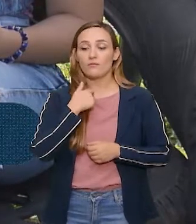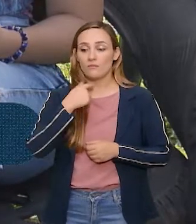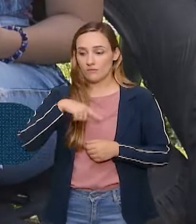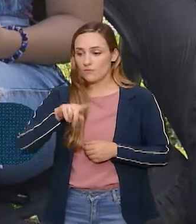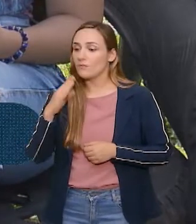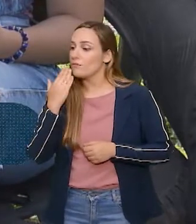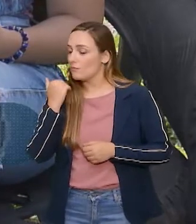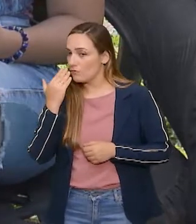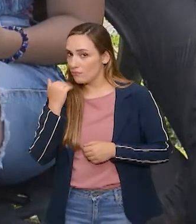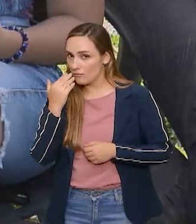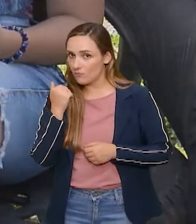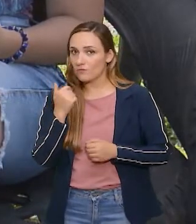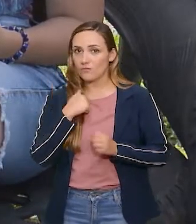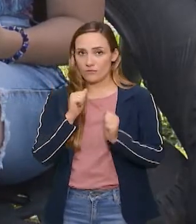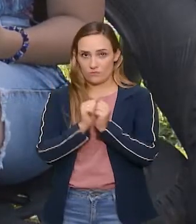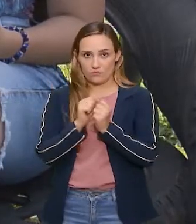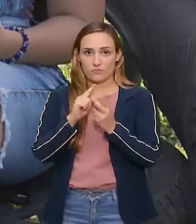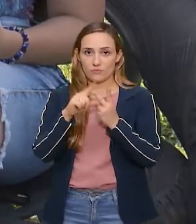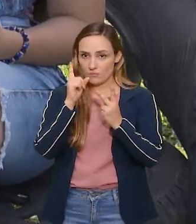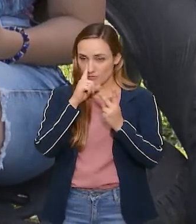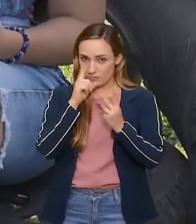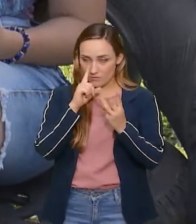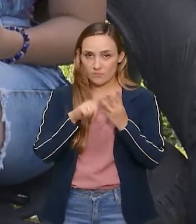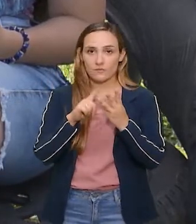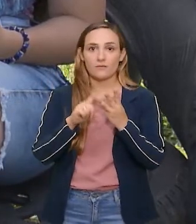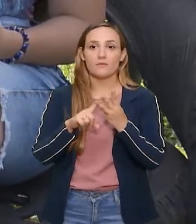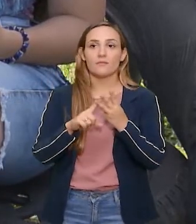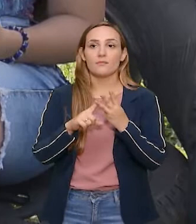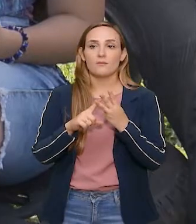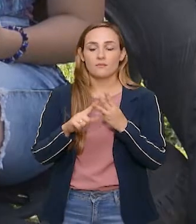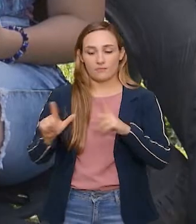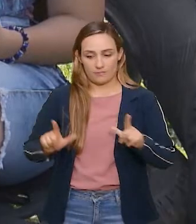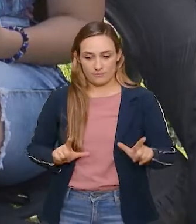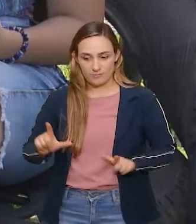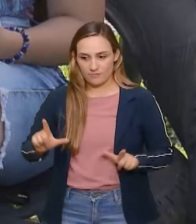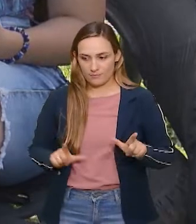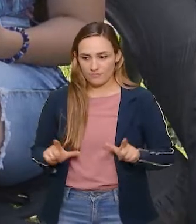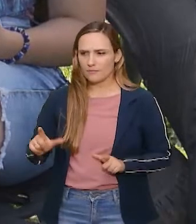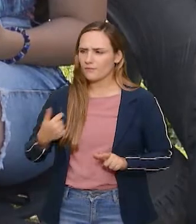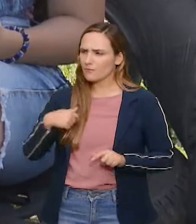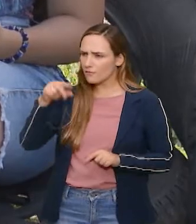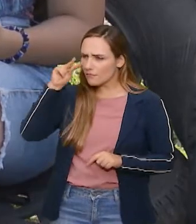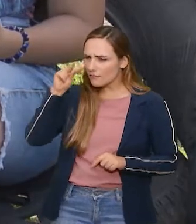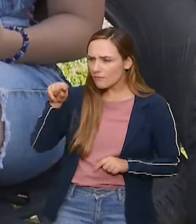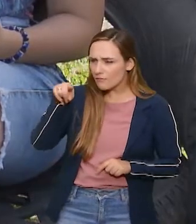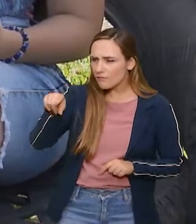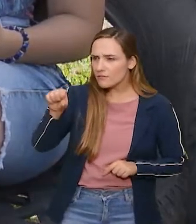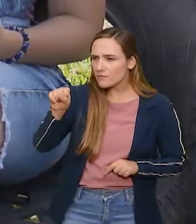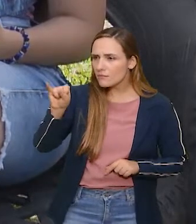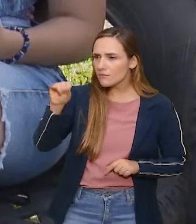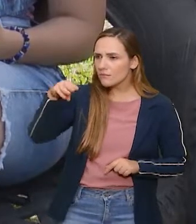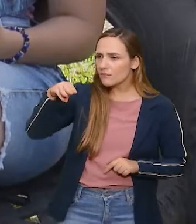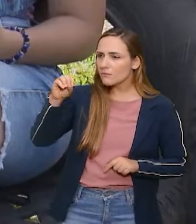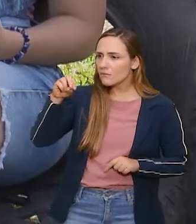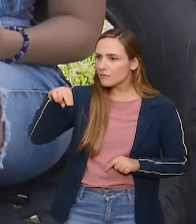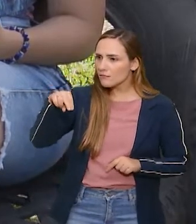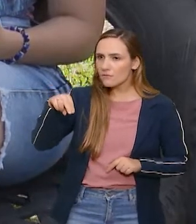prima, numa padaria ali na quadra 8. E aí o Simon estava ali perto, na frente da padaria. E na hora que a